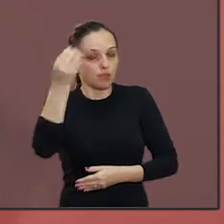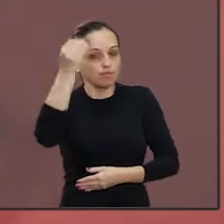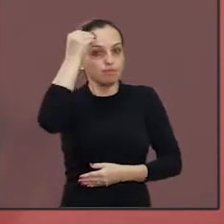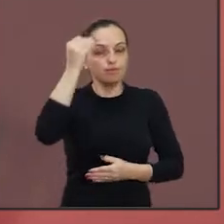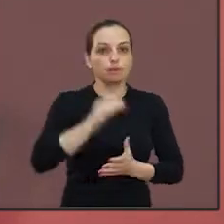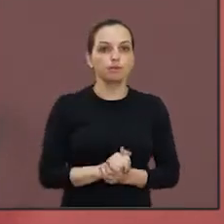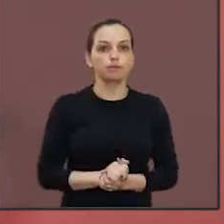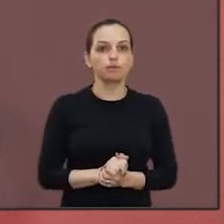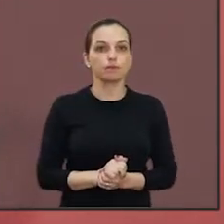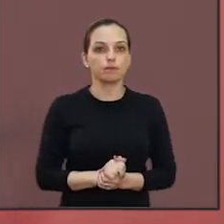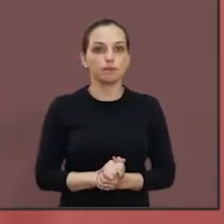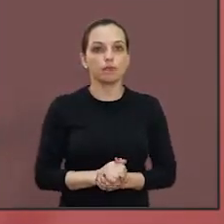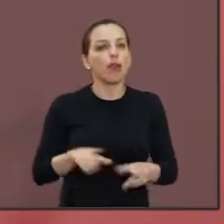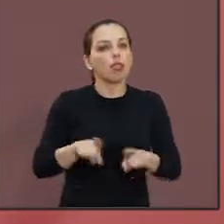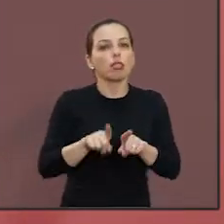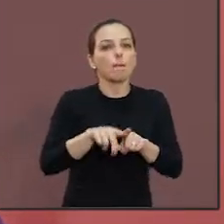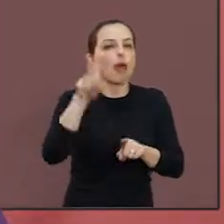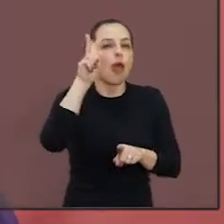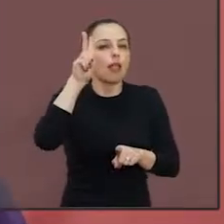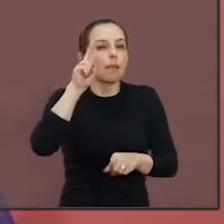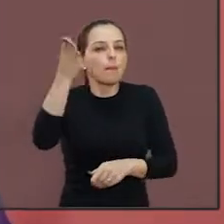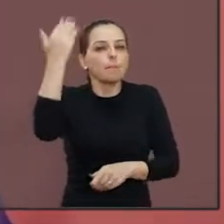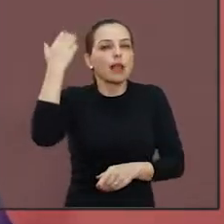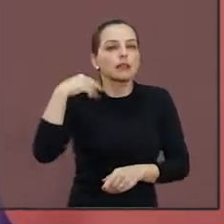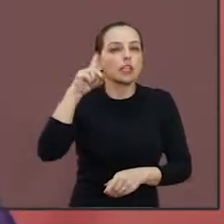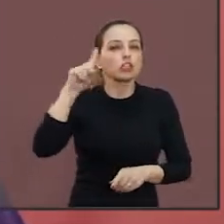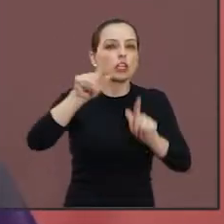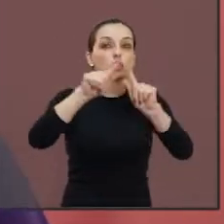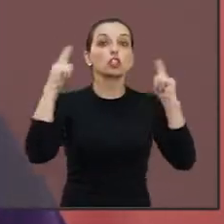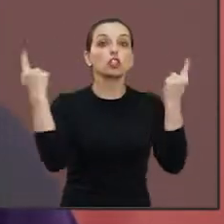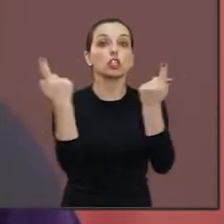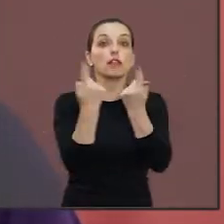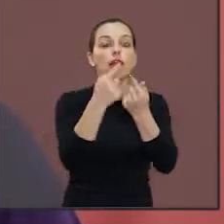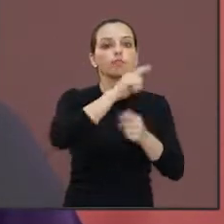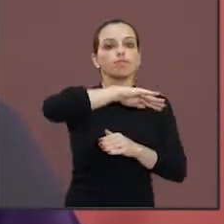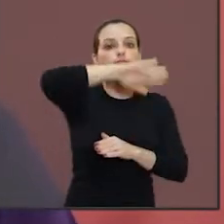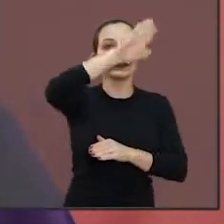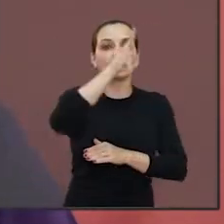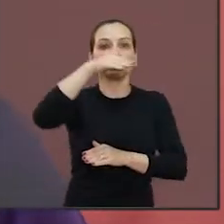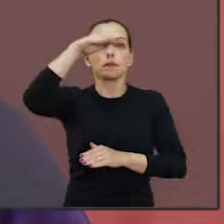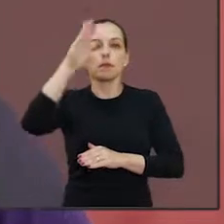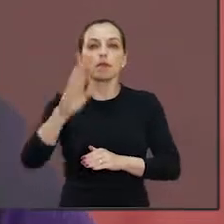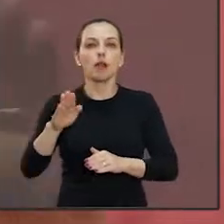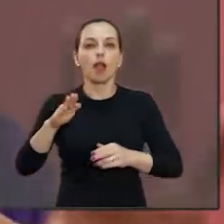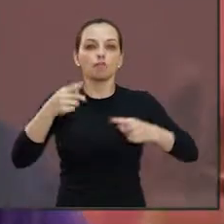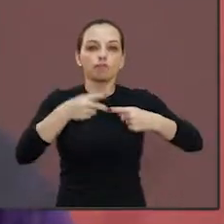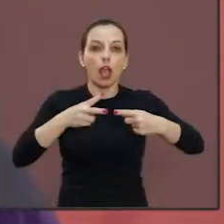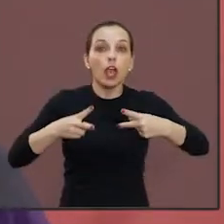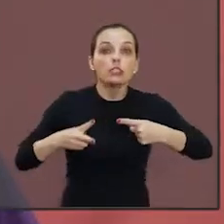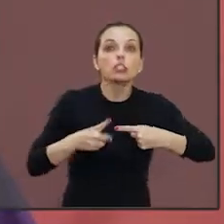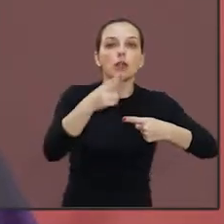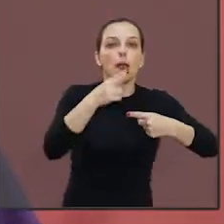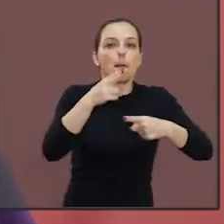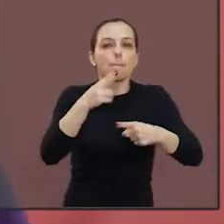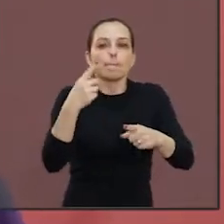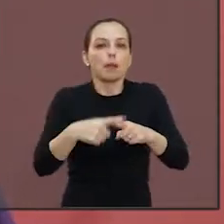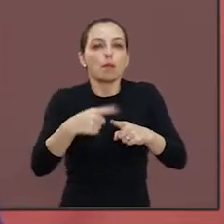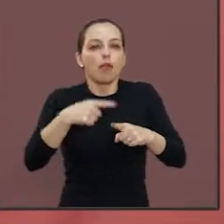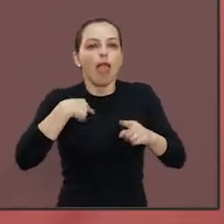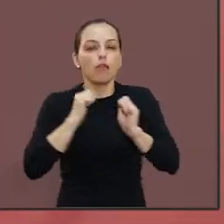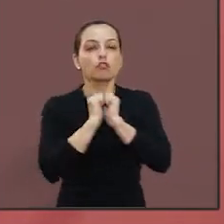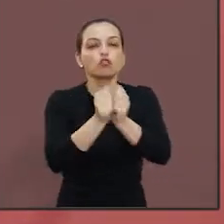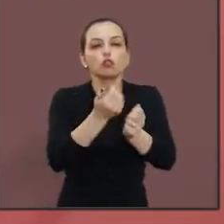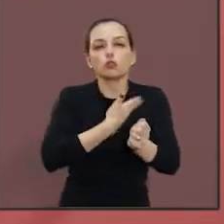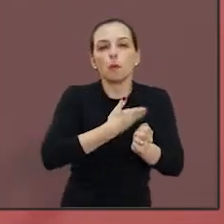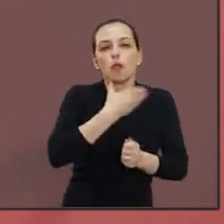Eu inaugurei o Gigantão. Eu e um amigo, o Paulo Campos, já é falecido. A gente nem sabia direito o que ia